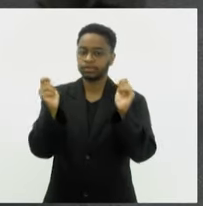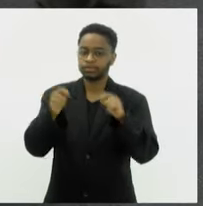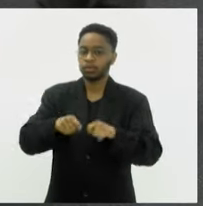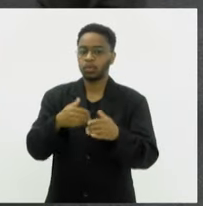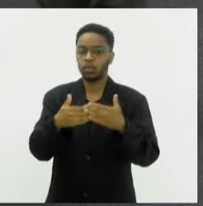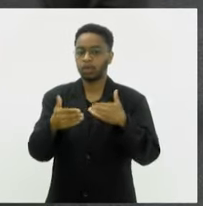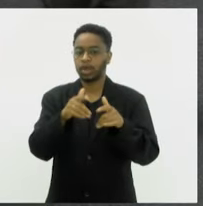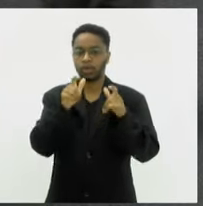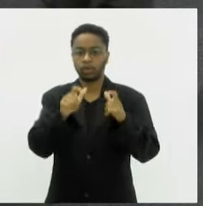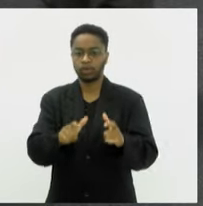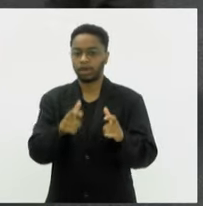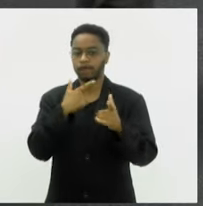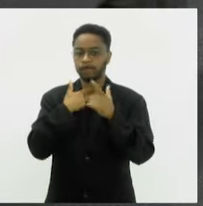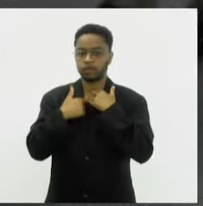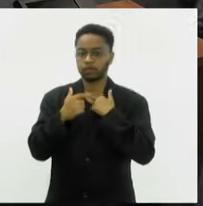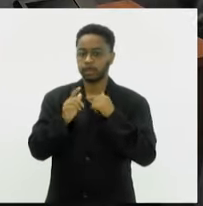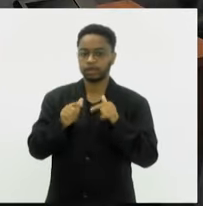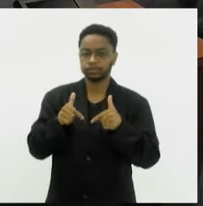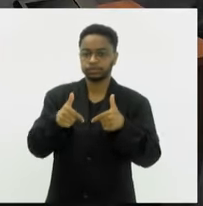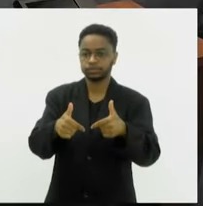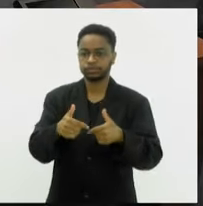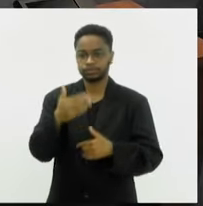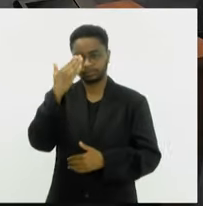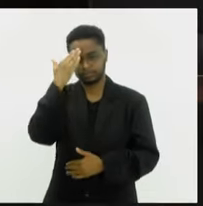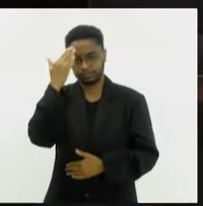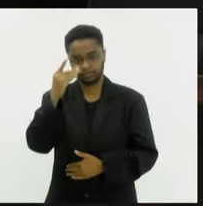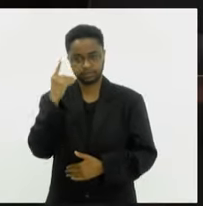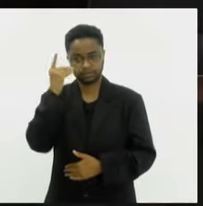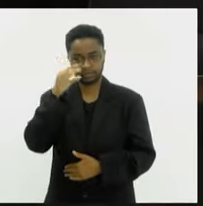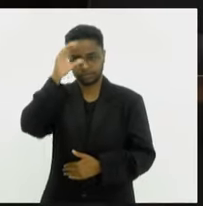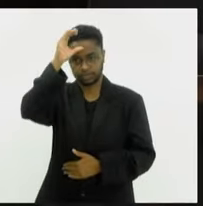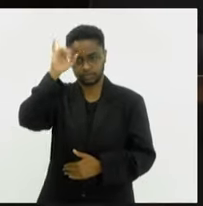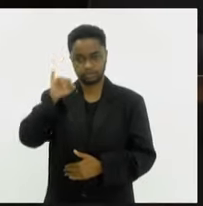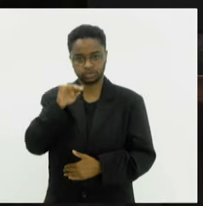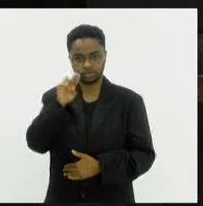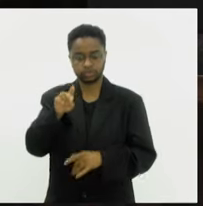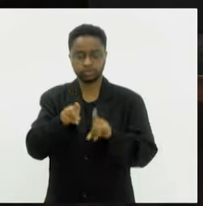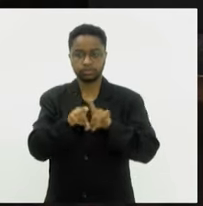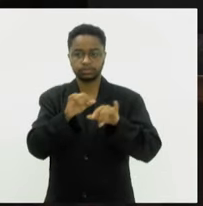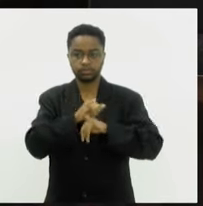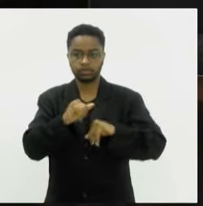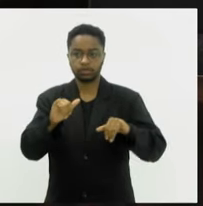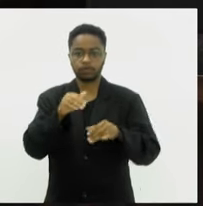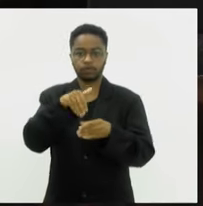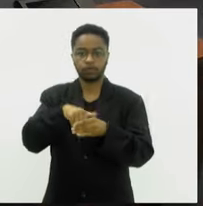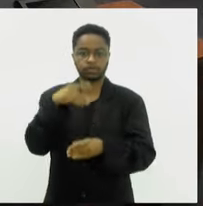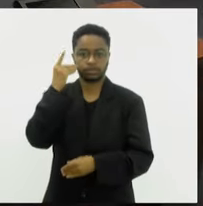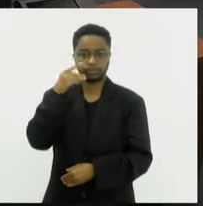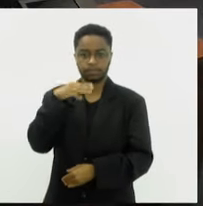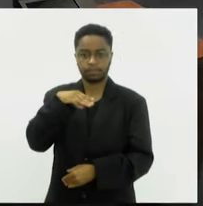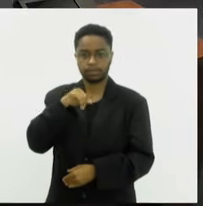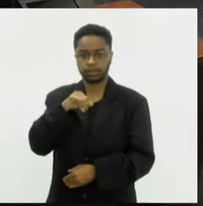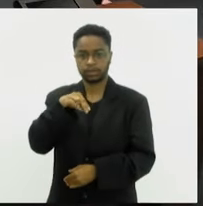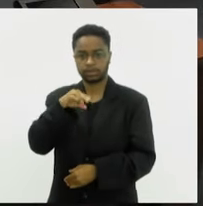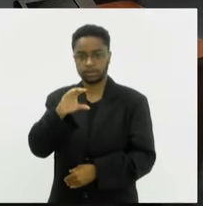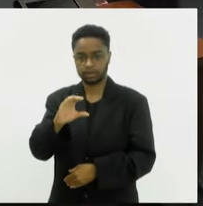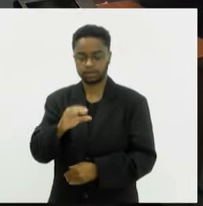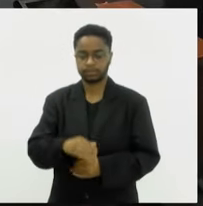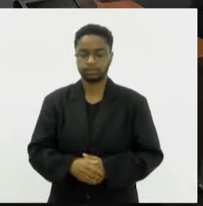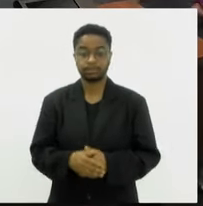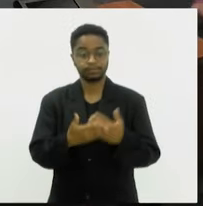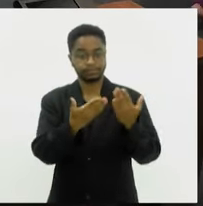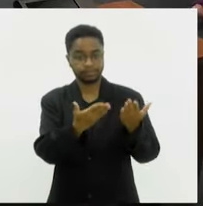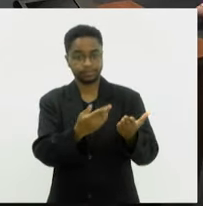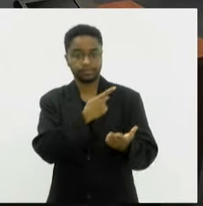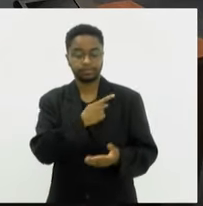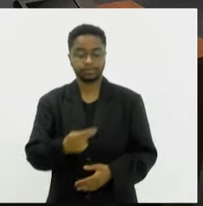mulher quiser estar. Muito obrigada. Obrigada, deputada Tia Ju. Para declarar voto, deputado Carlos Mink. Nobre